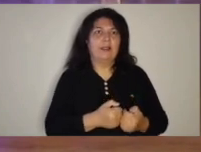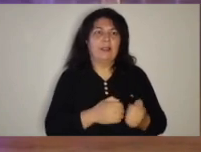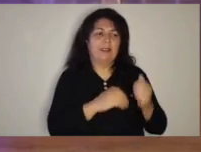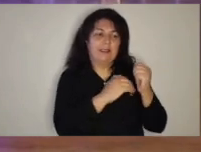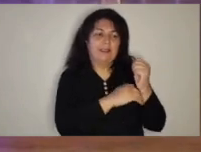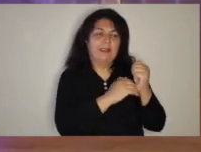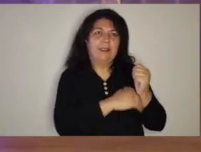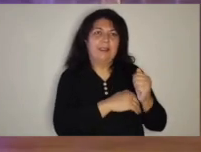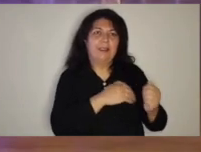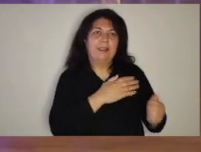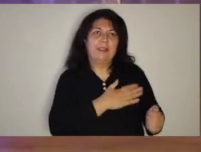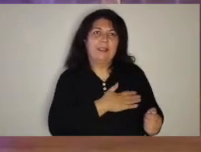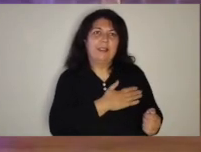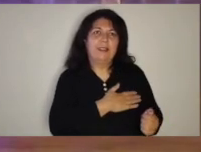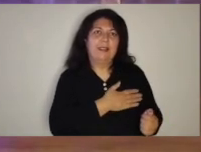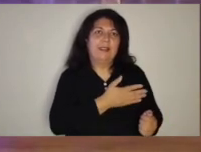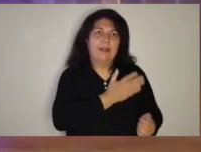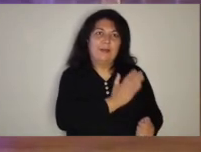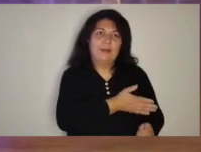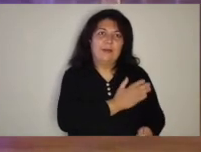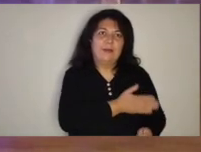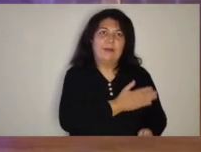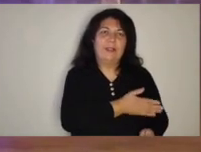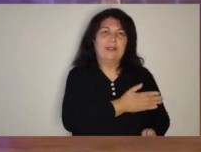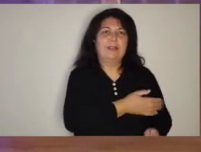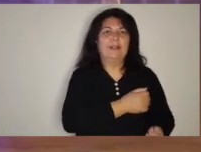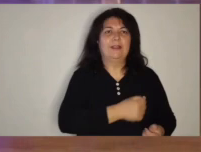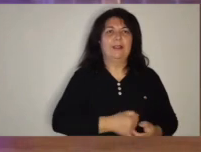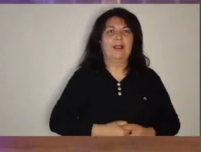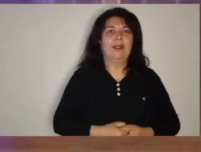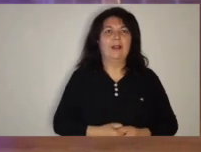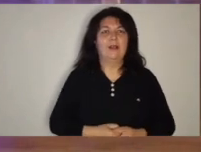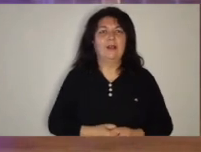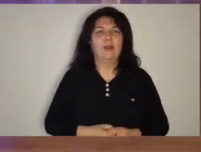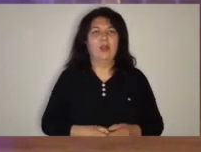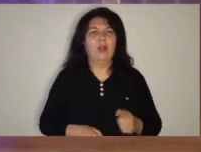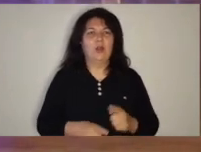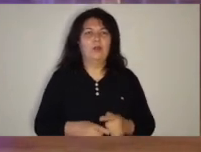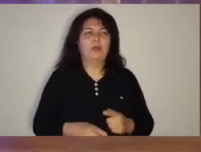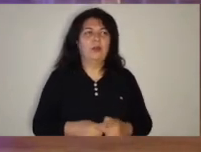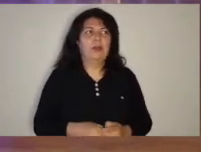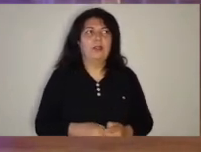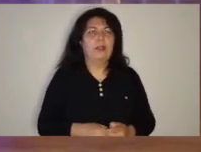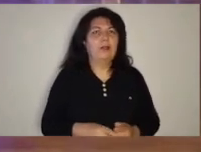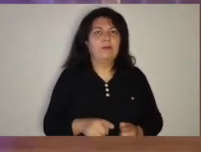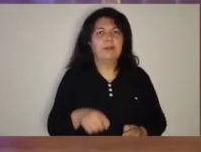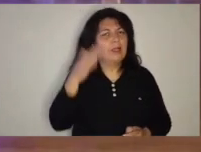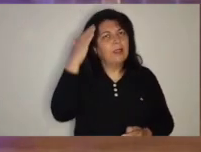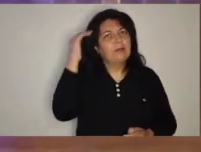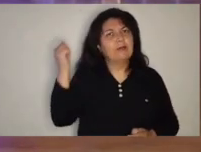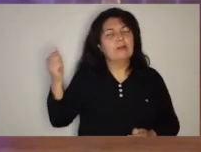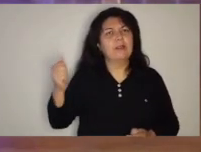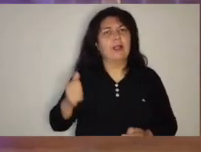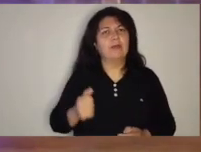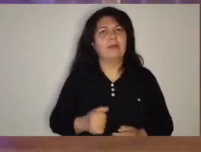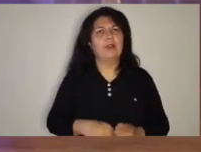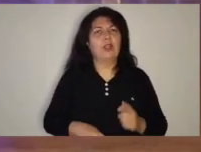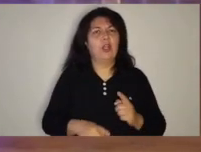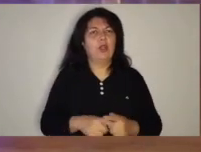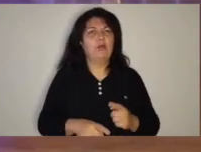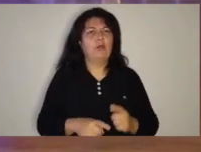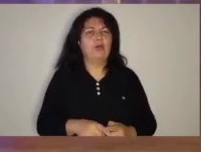na sua vida. Porque você vive uma vida tão ordinária, tão mesquinha, tão